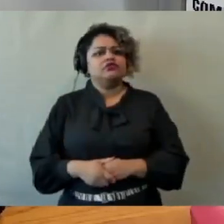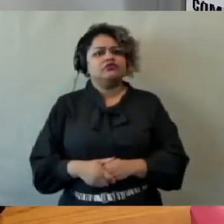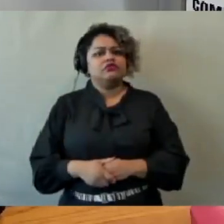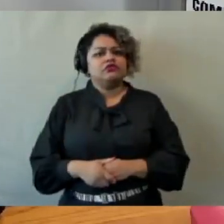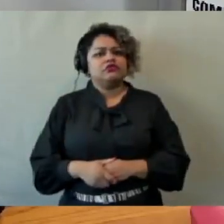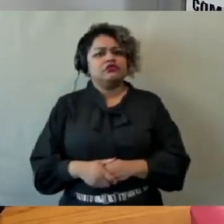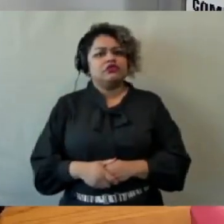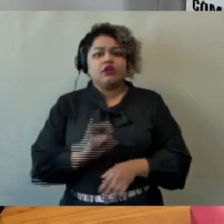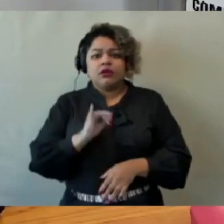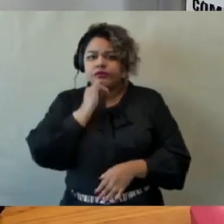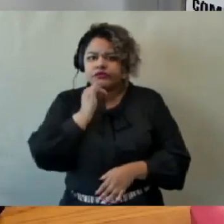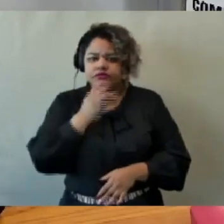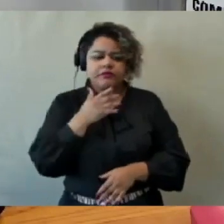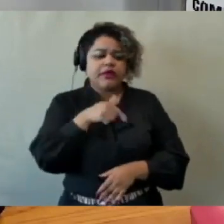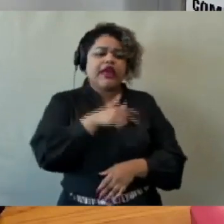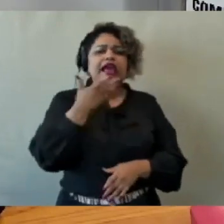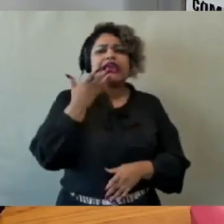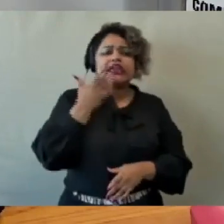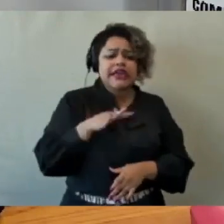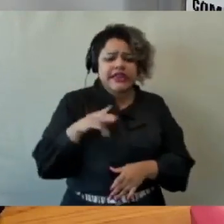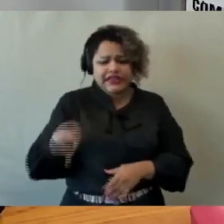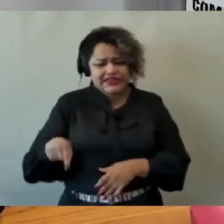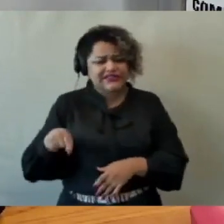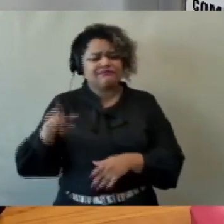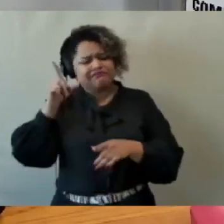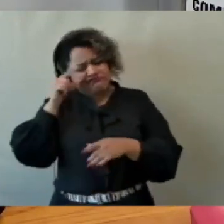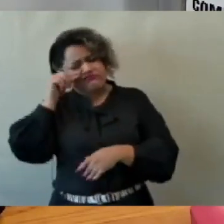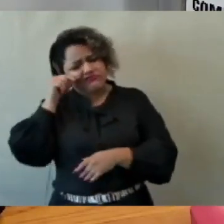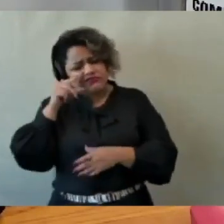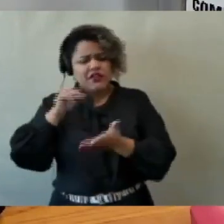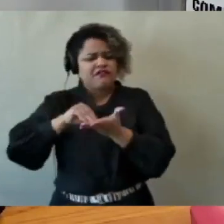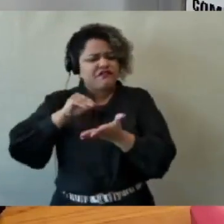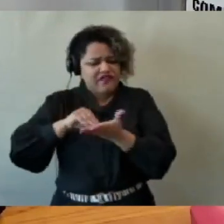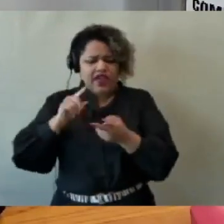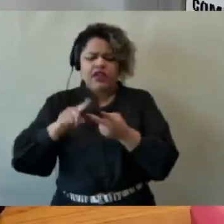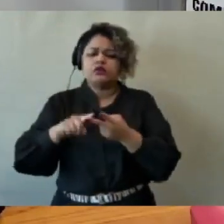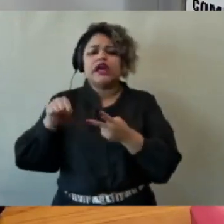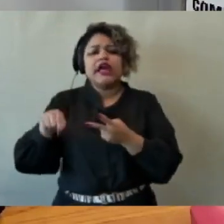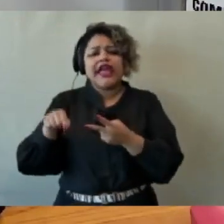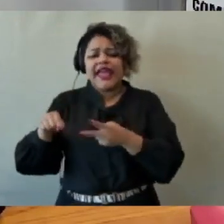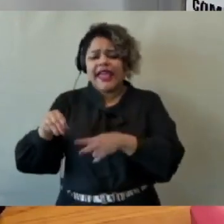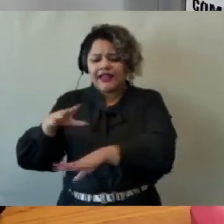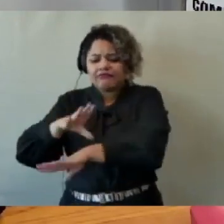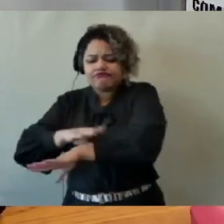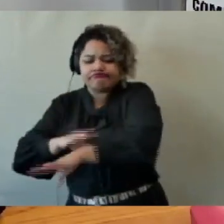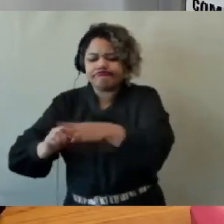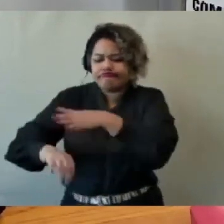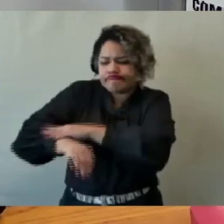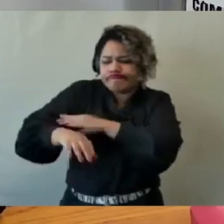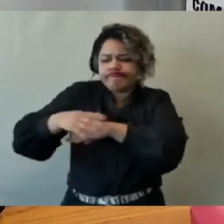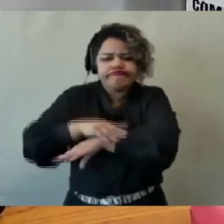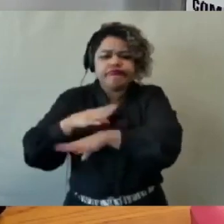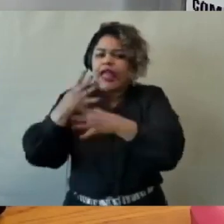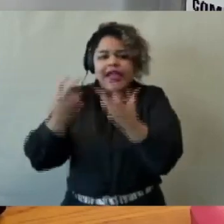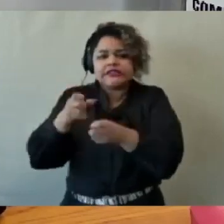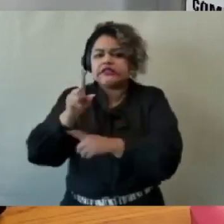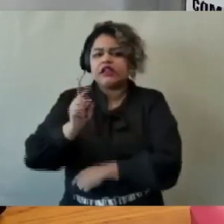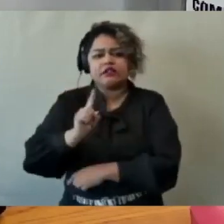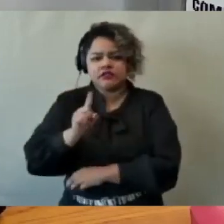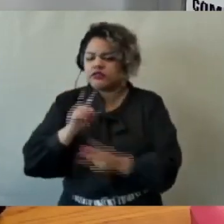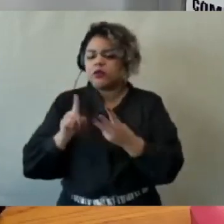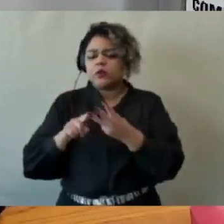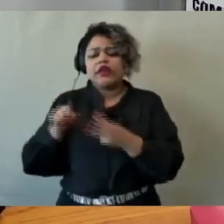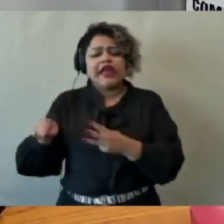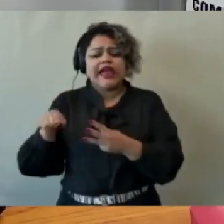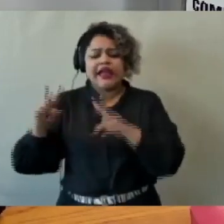ela tá com muito sono, essa criança ela não está aceitando toque, essa criança não está conseguindo olhar nos olhos. Essa criança tem